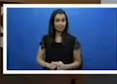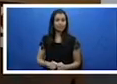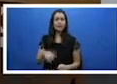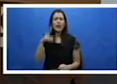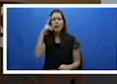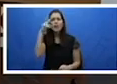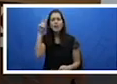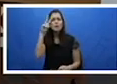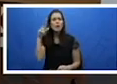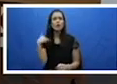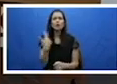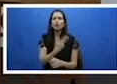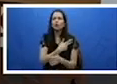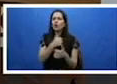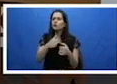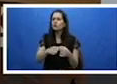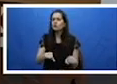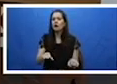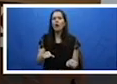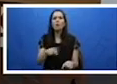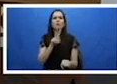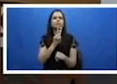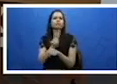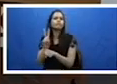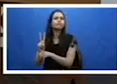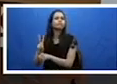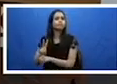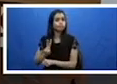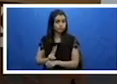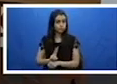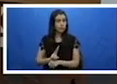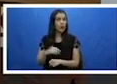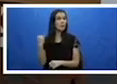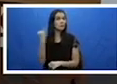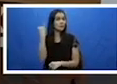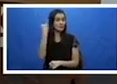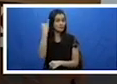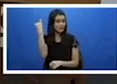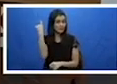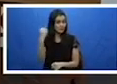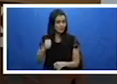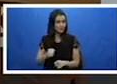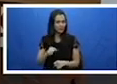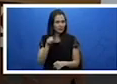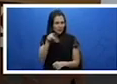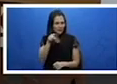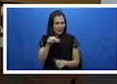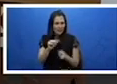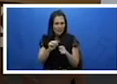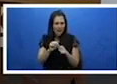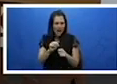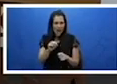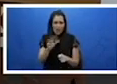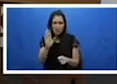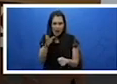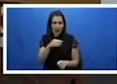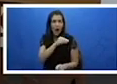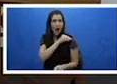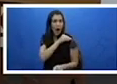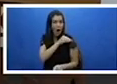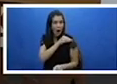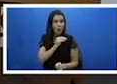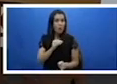nós estamos com as nossas medidas necessárias, vocês aí em casa estão passando álcool nas mãos, saindo somente